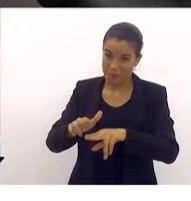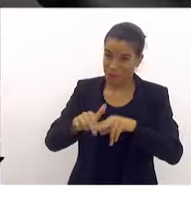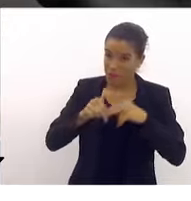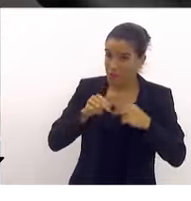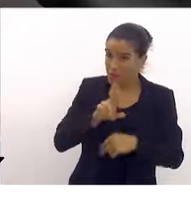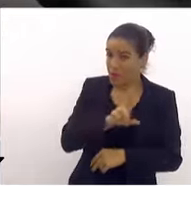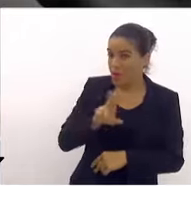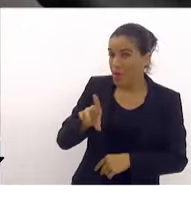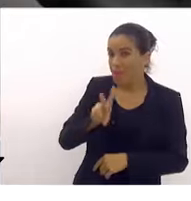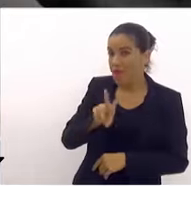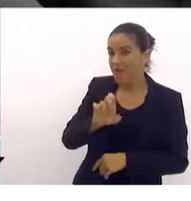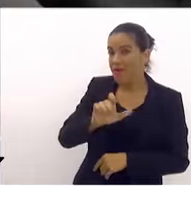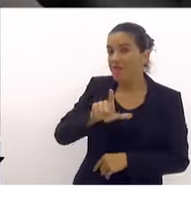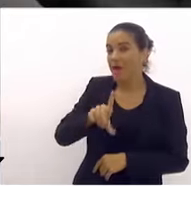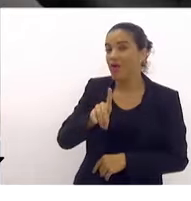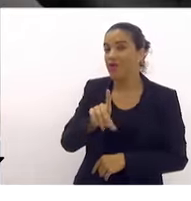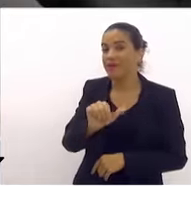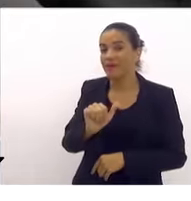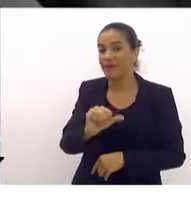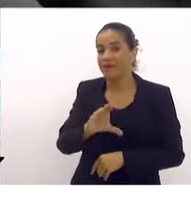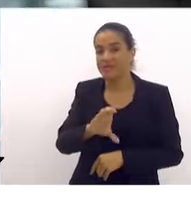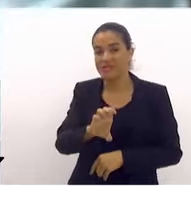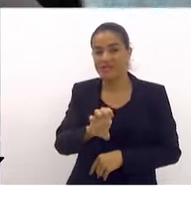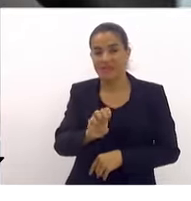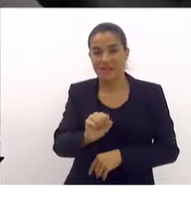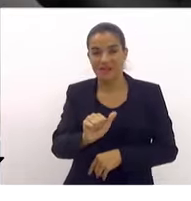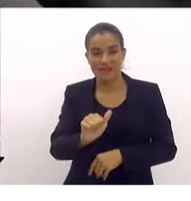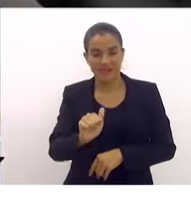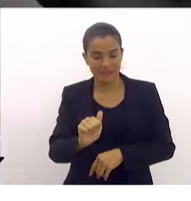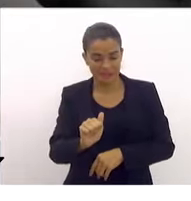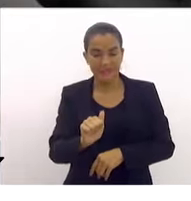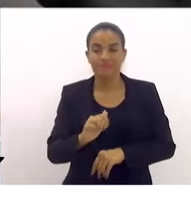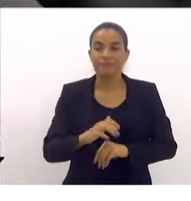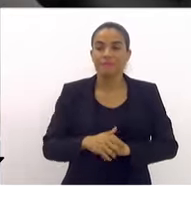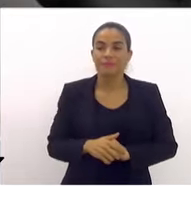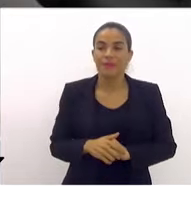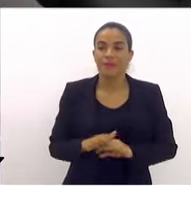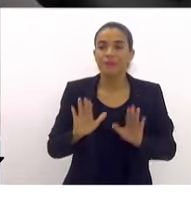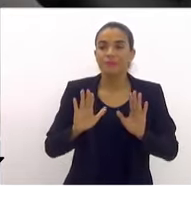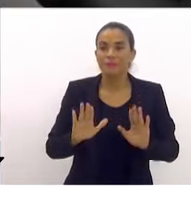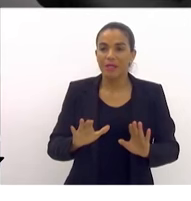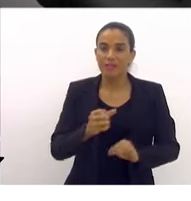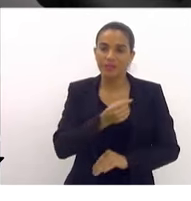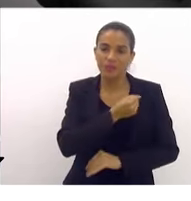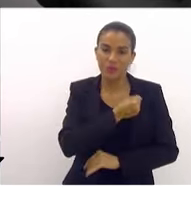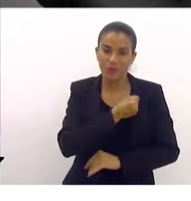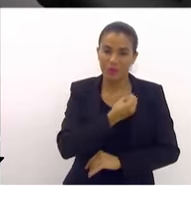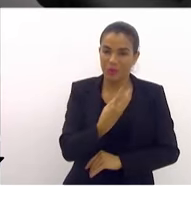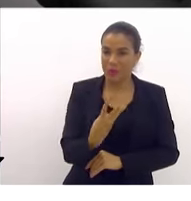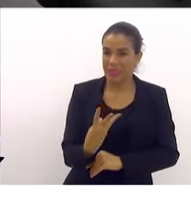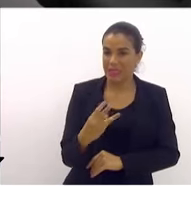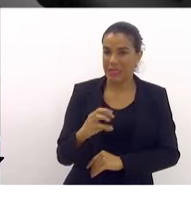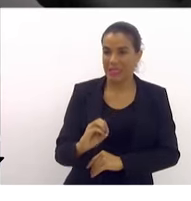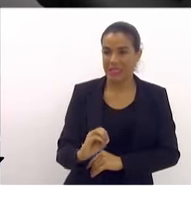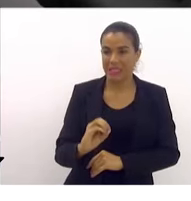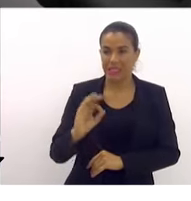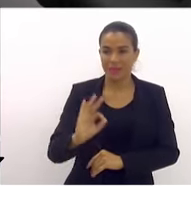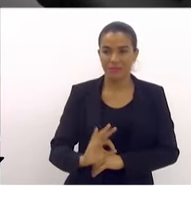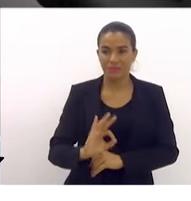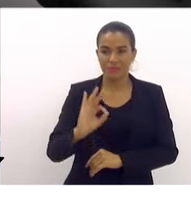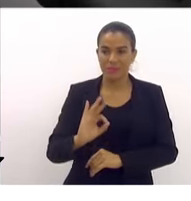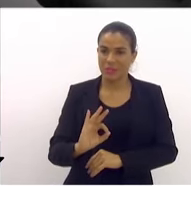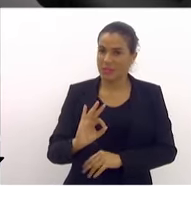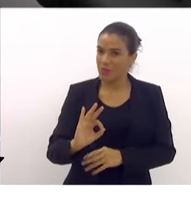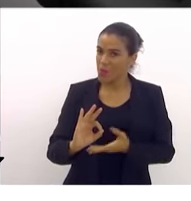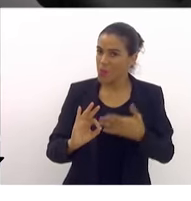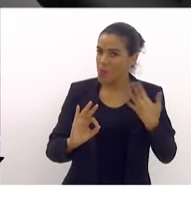da SEASA, né? Mas esse número 30%, né, é de um grau